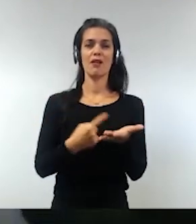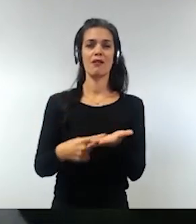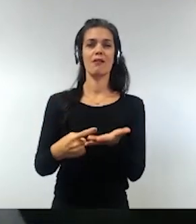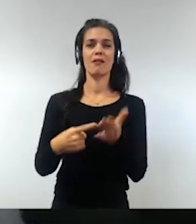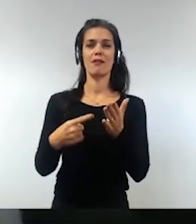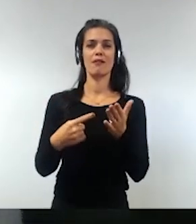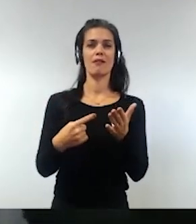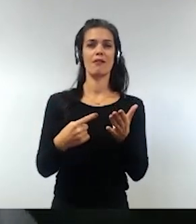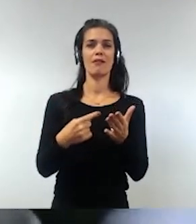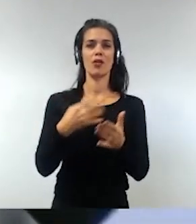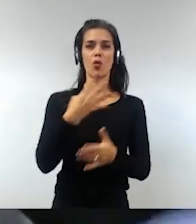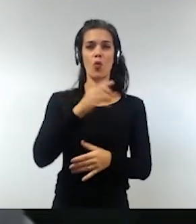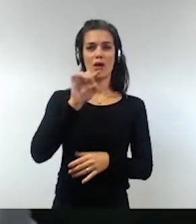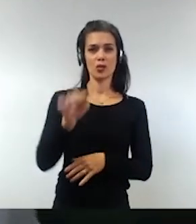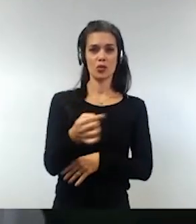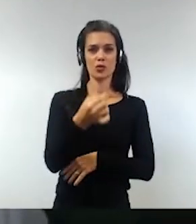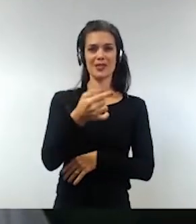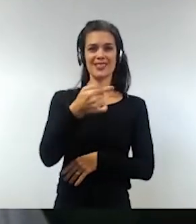agendadas